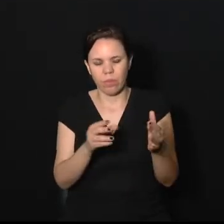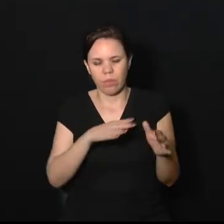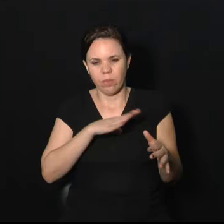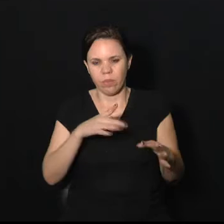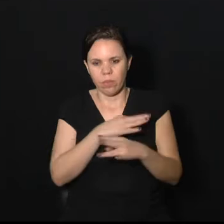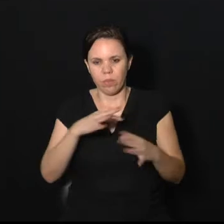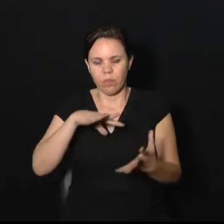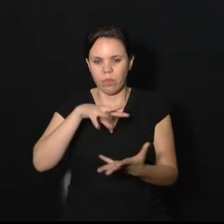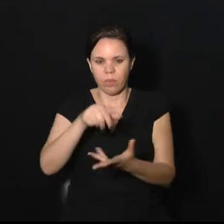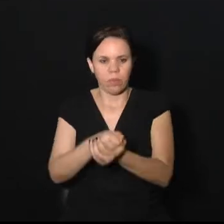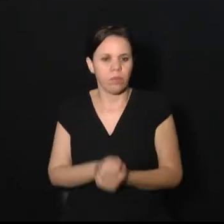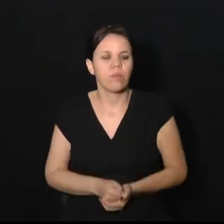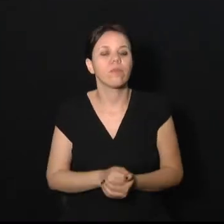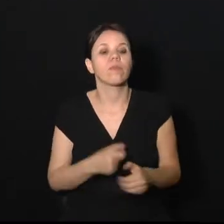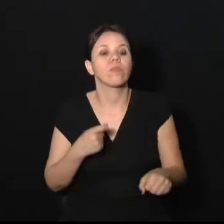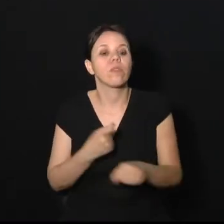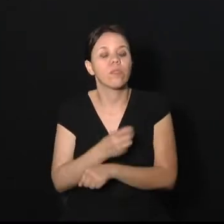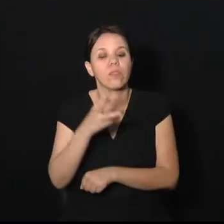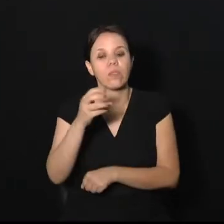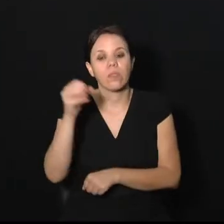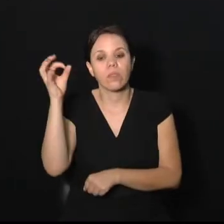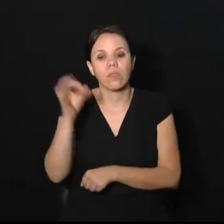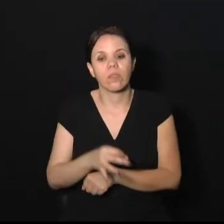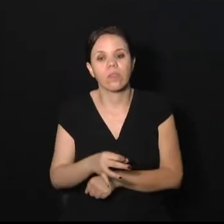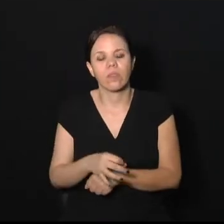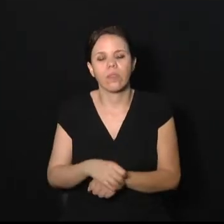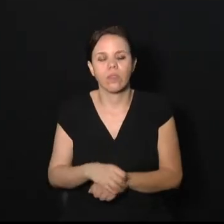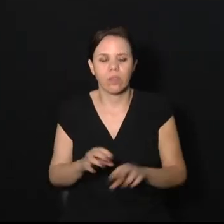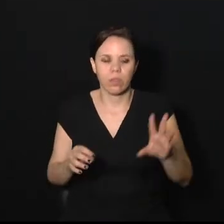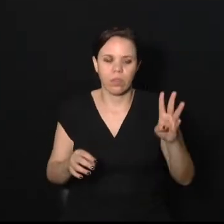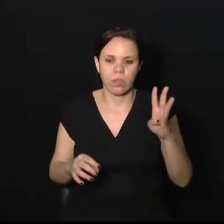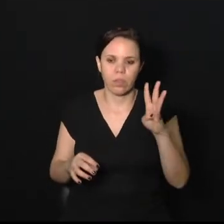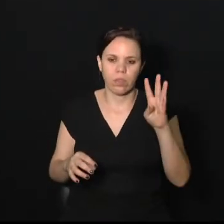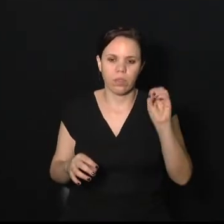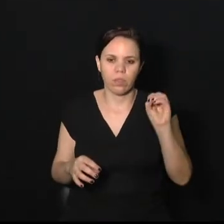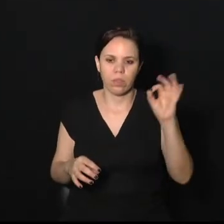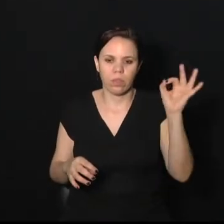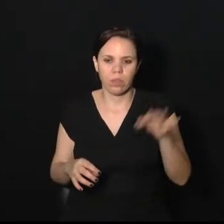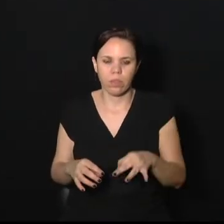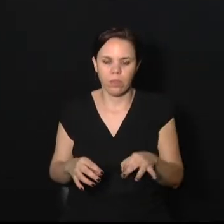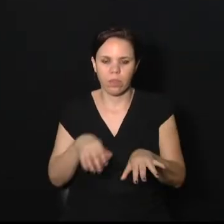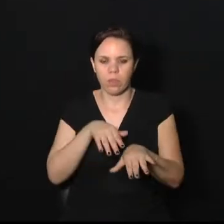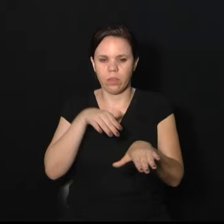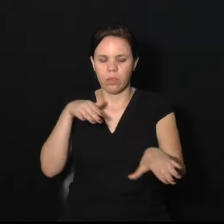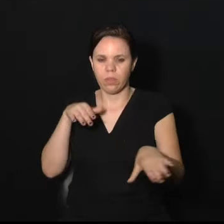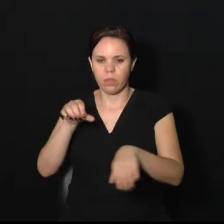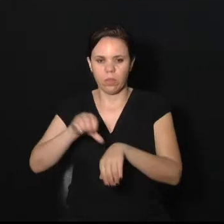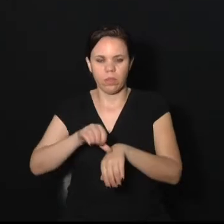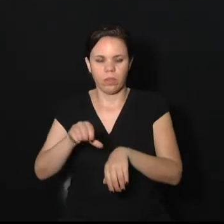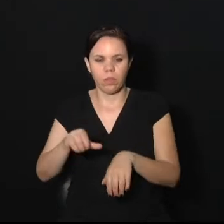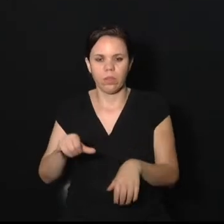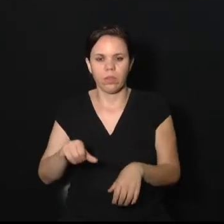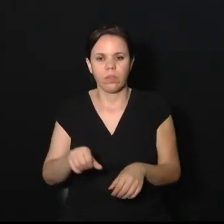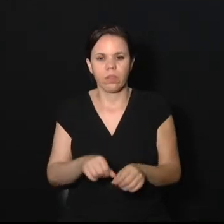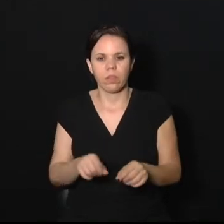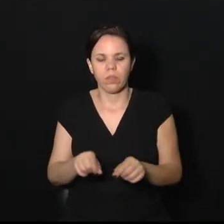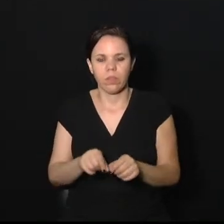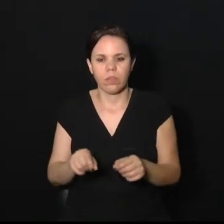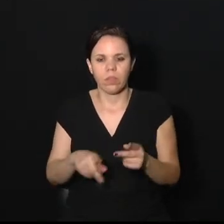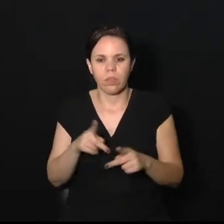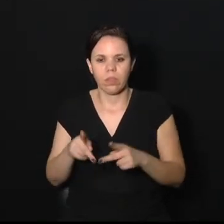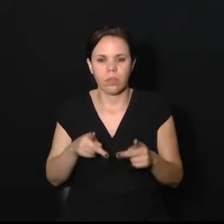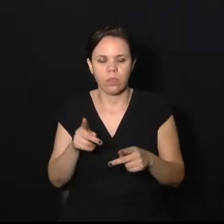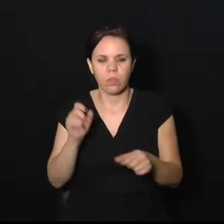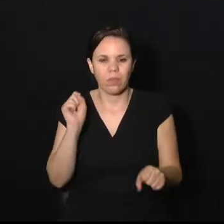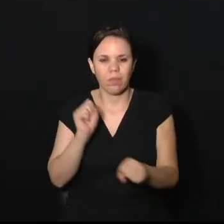mundo e identificou-se que 30%, de 30% a 40% do trânsito nos centros urbanos são gerados por pessoas tentando parar o